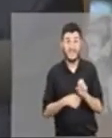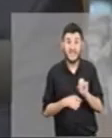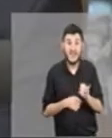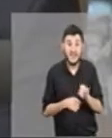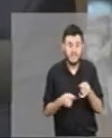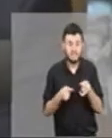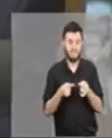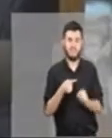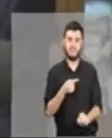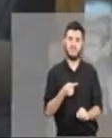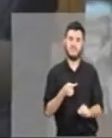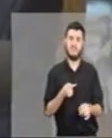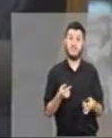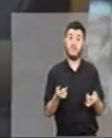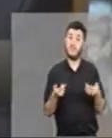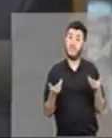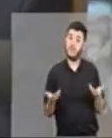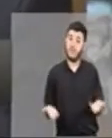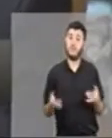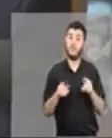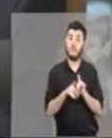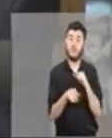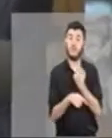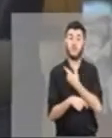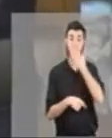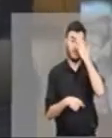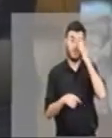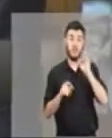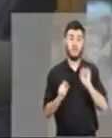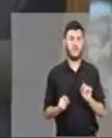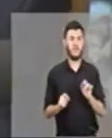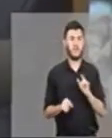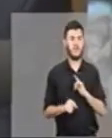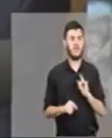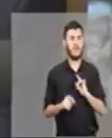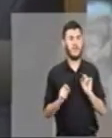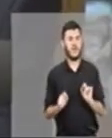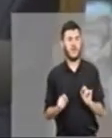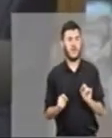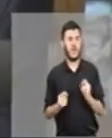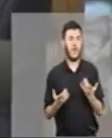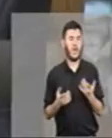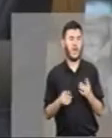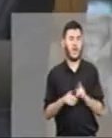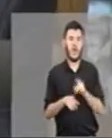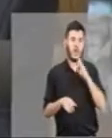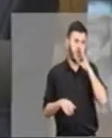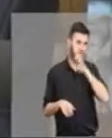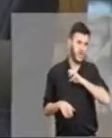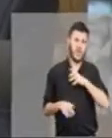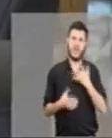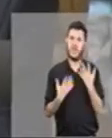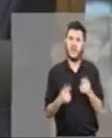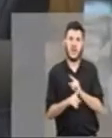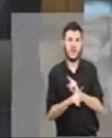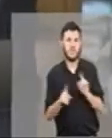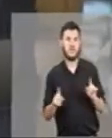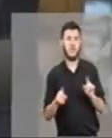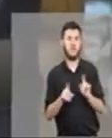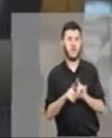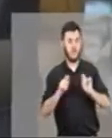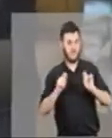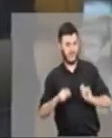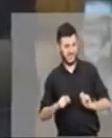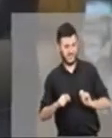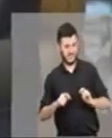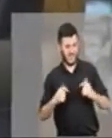determinar se há o deslocamento, a declinação da competência para o juízo de primeiro grau. E nesse